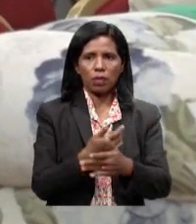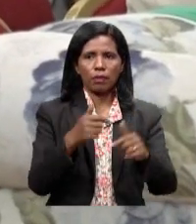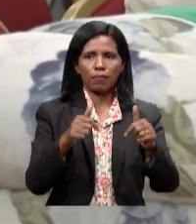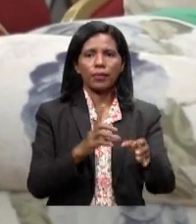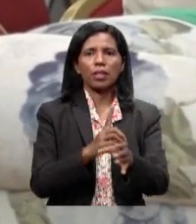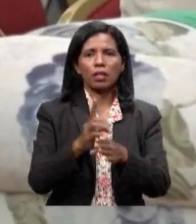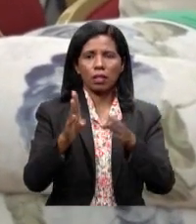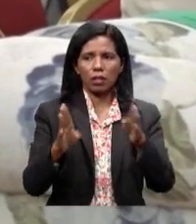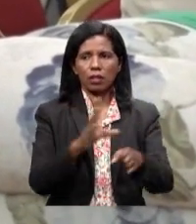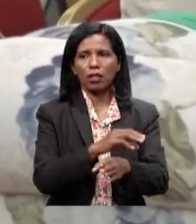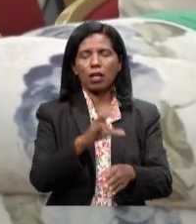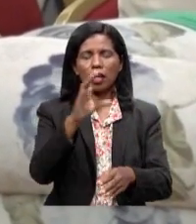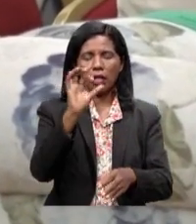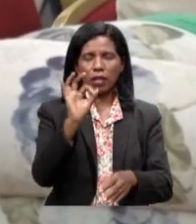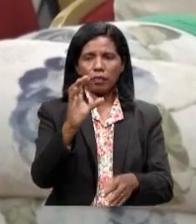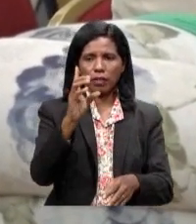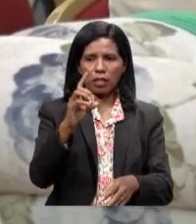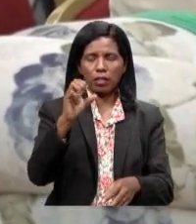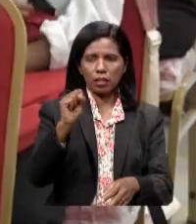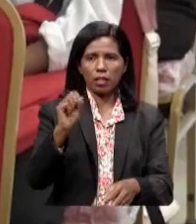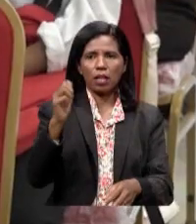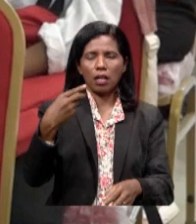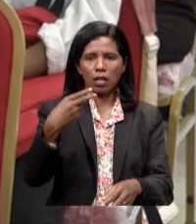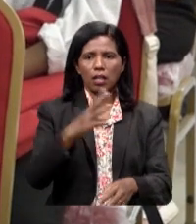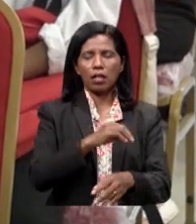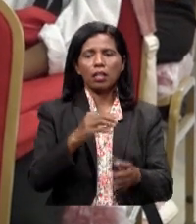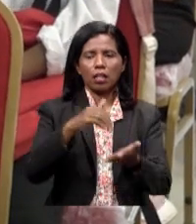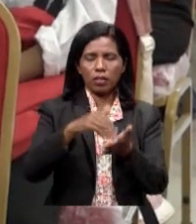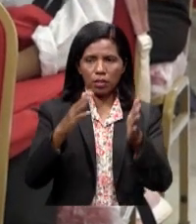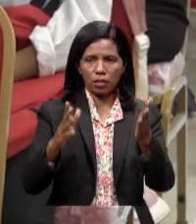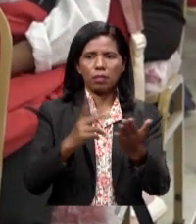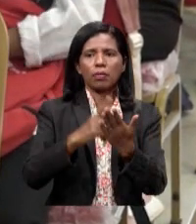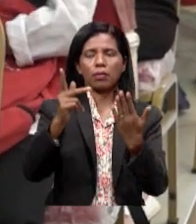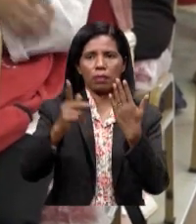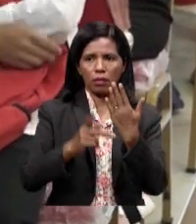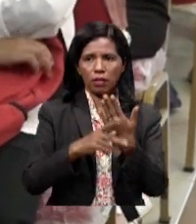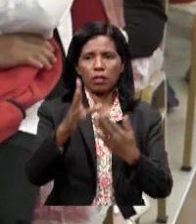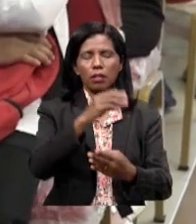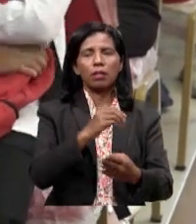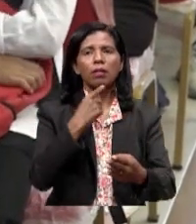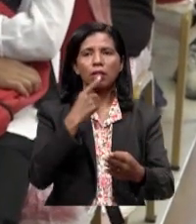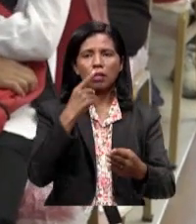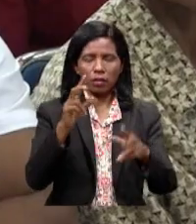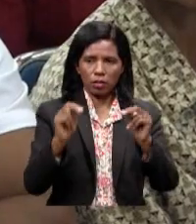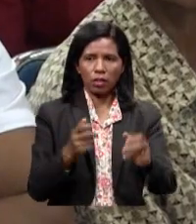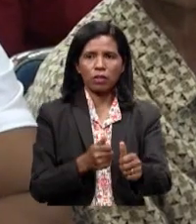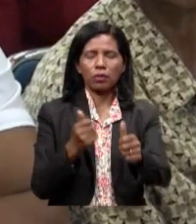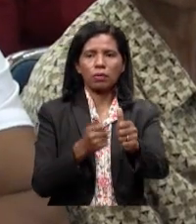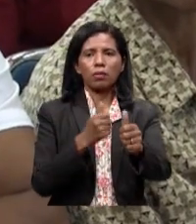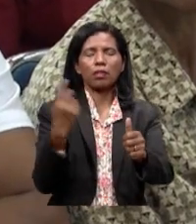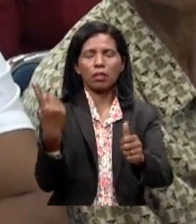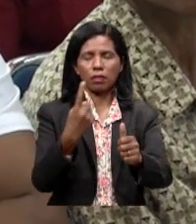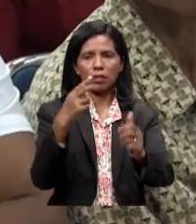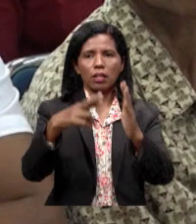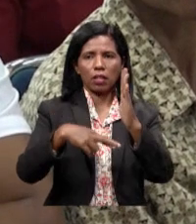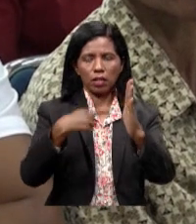Diretor Executivo FDCH, Hateten, estudante selecionado para programa Bolsa Hagbit no parcial ne, tem que cumprir na FATN regulamento